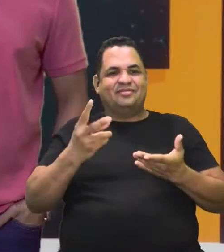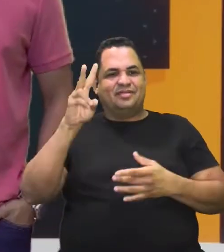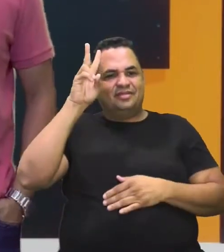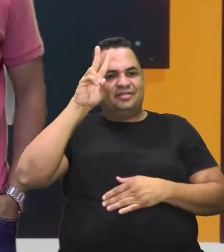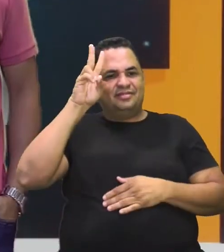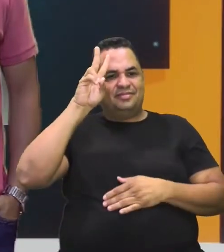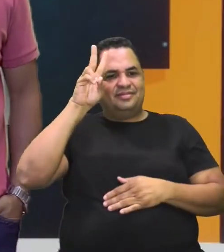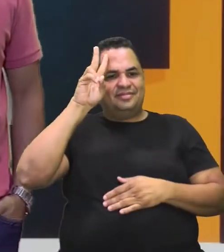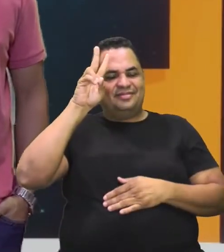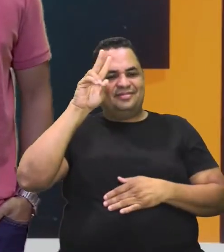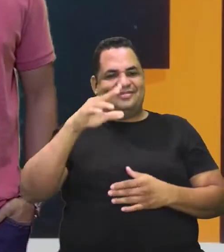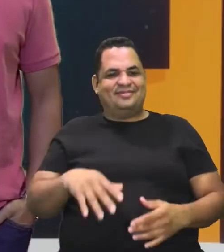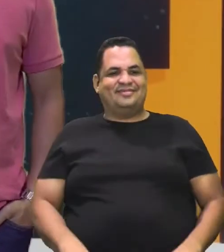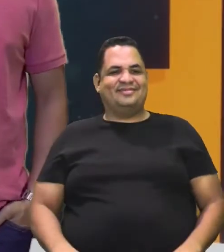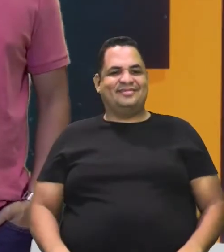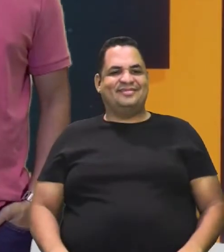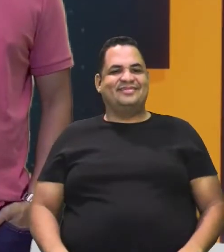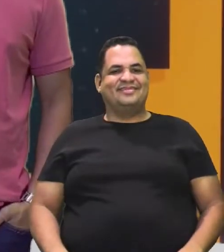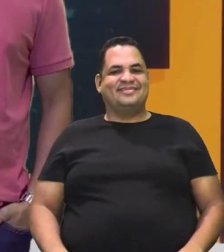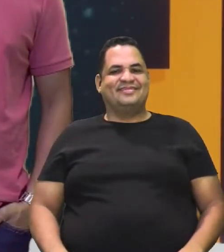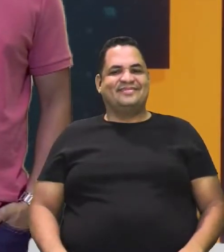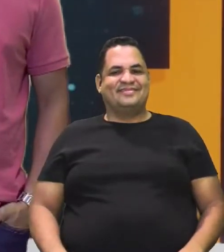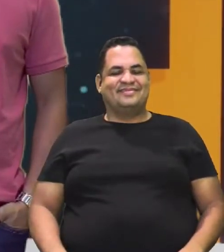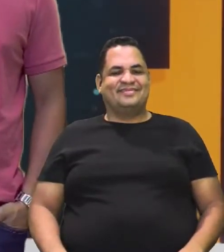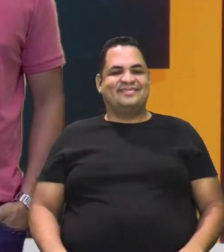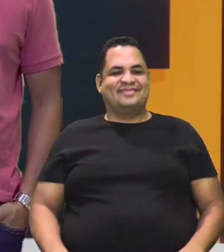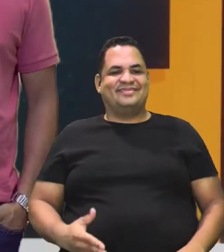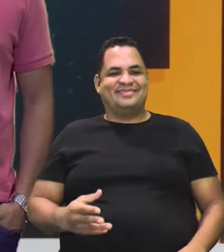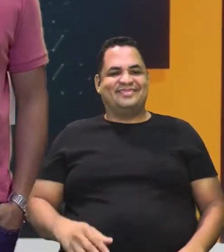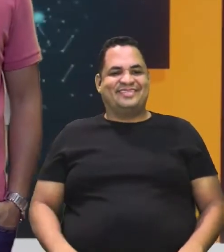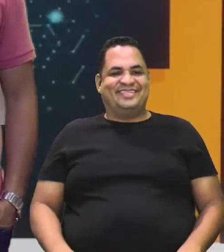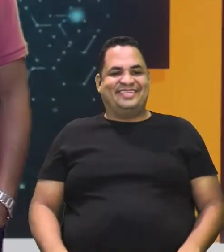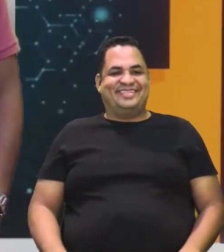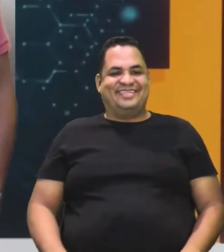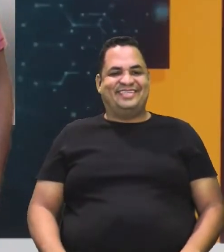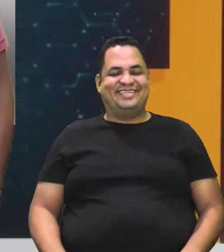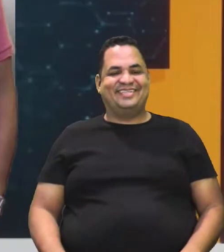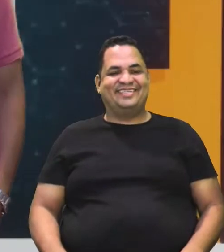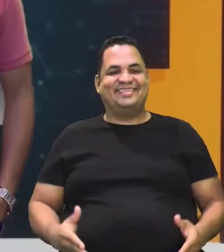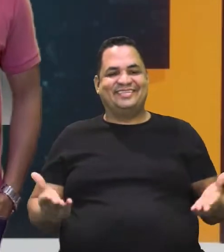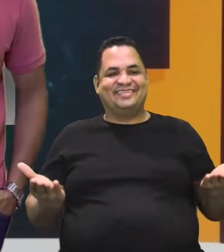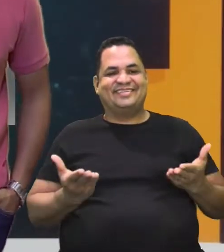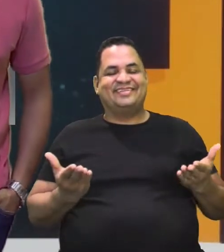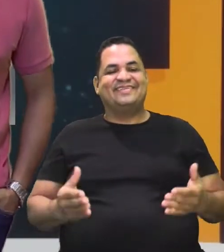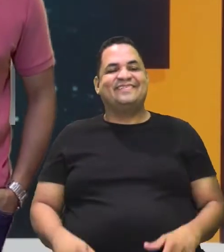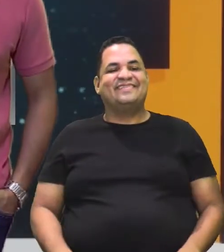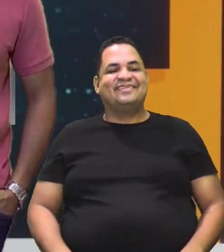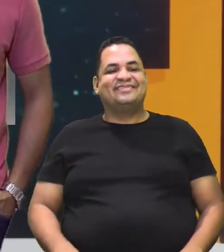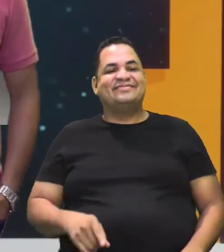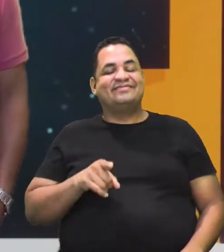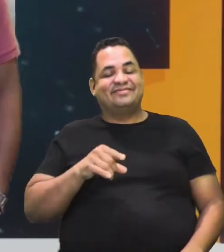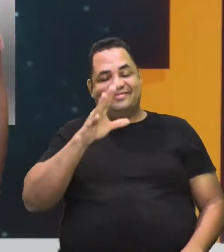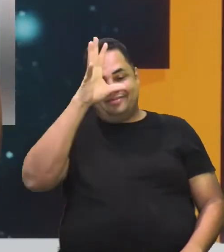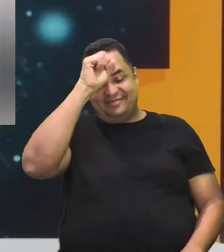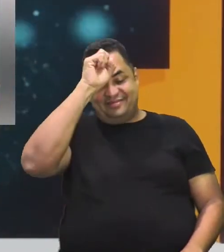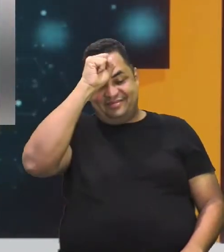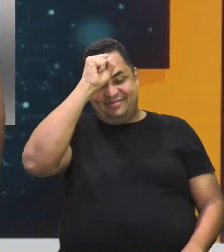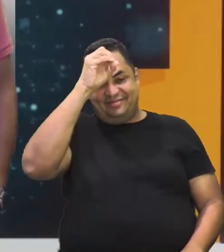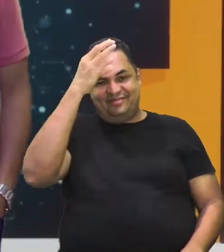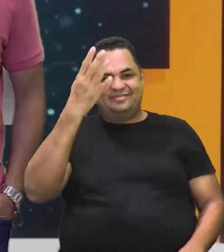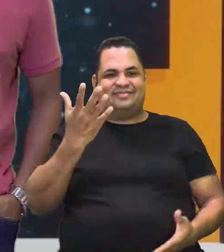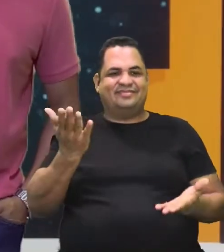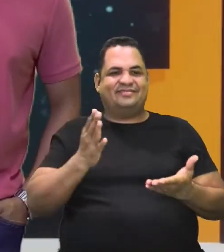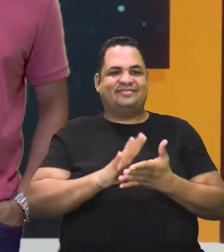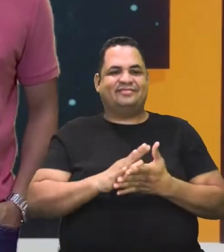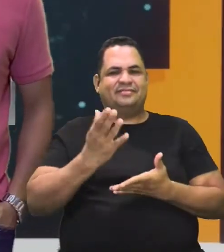lembrei? Ah, então também, né? Agora lembrei. Então é isso. Você